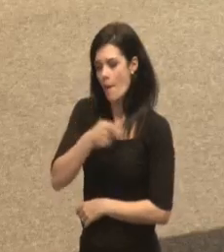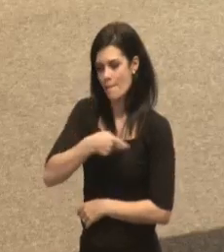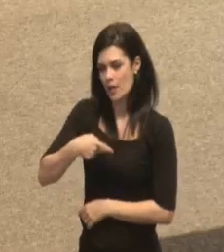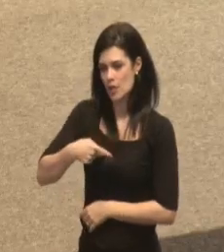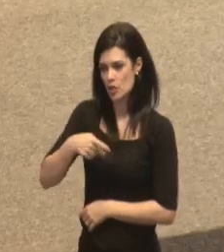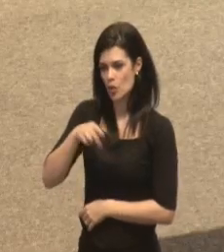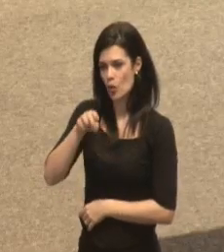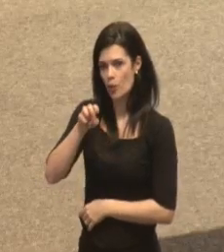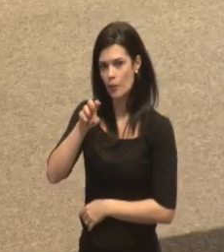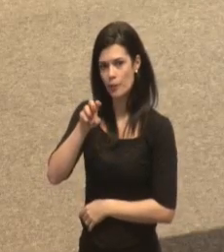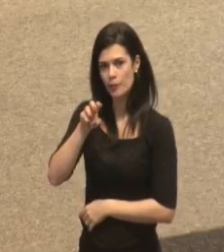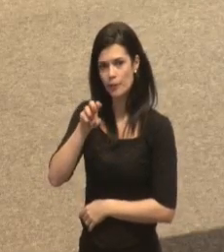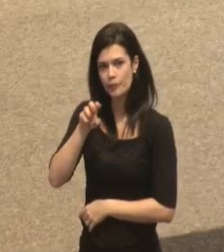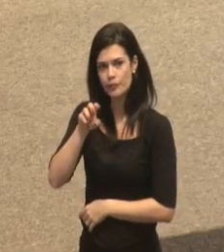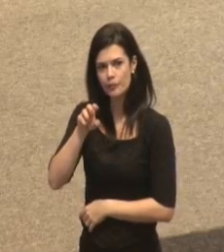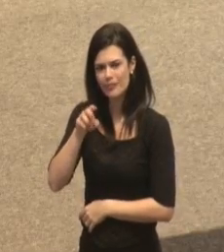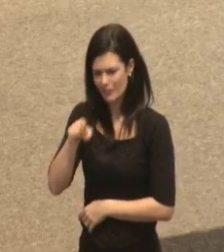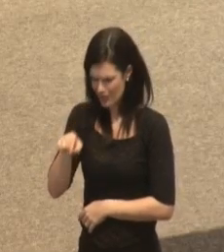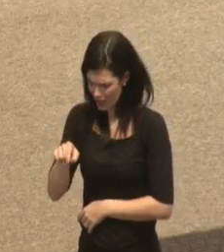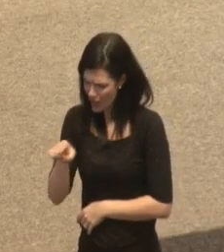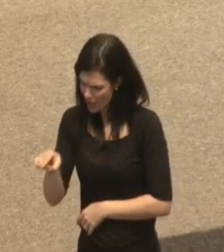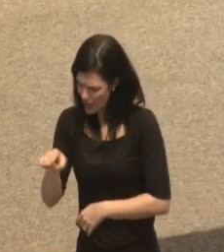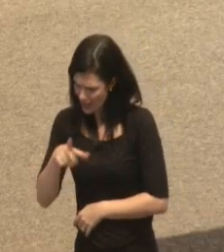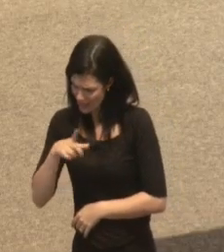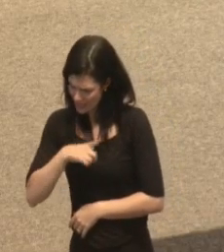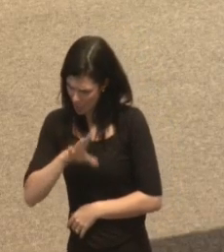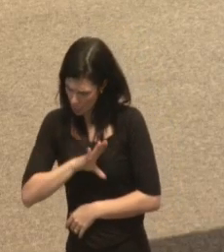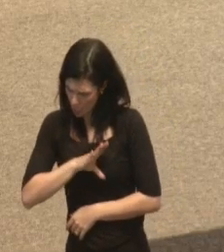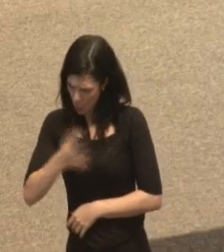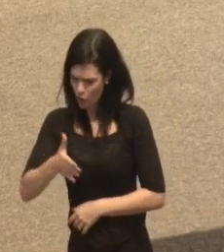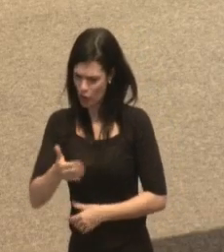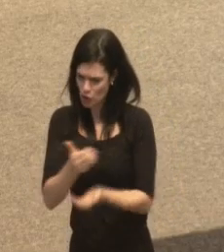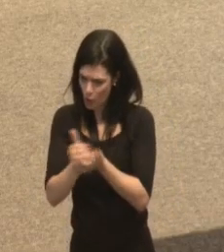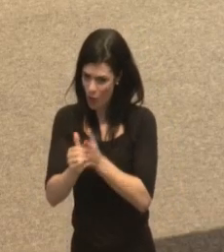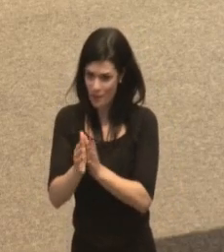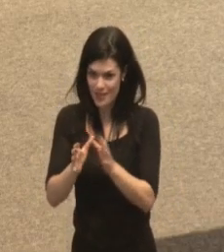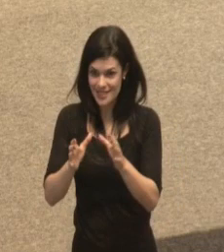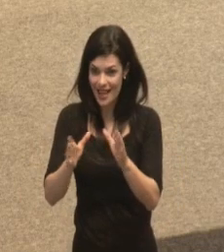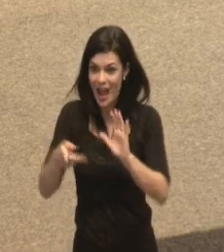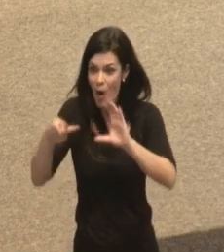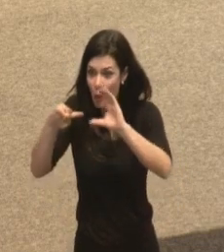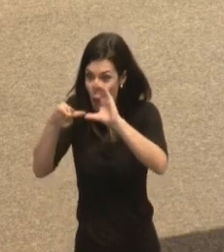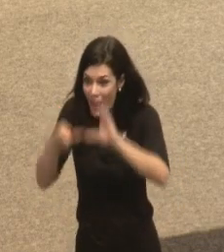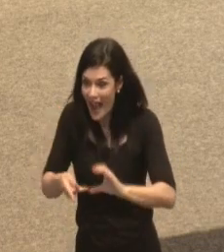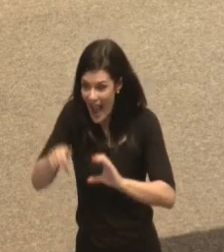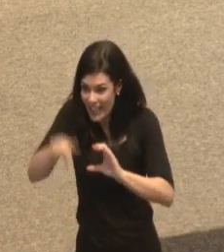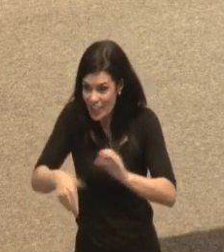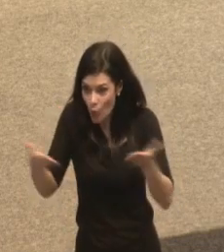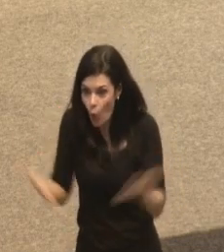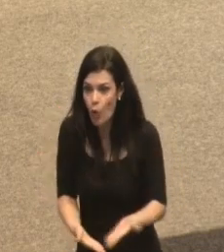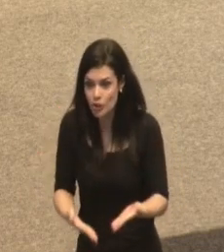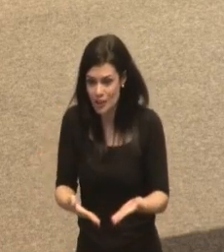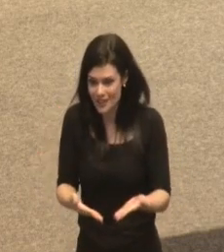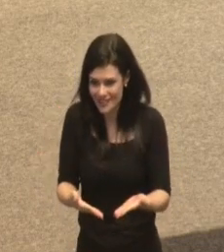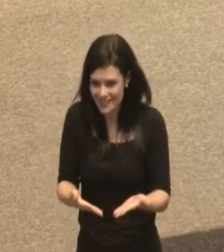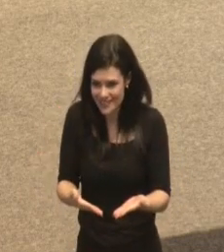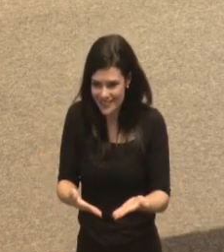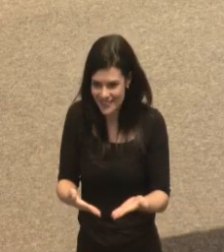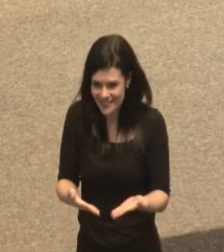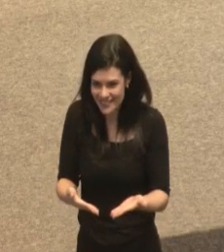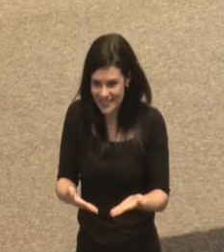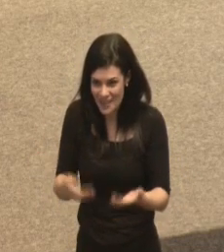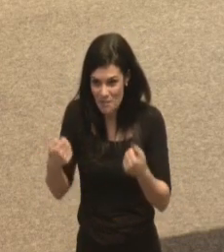conosco naquele momento. Falei, pastor, você tem coragem de a gente começar uma Cristolândia hoje aqui em Maceió? Eles arregalaram